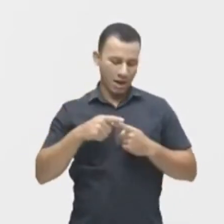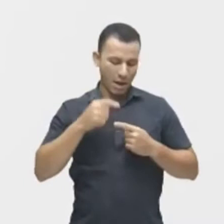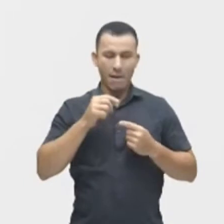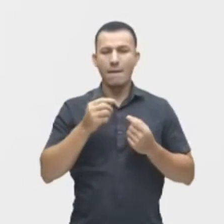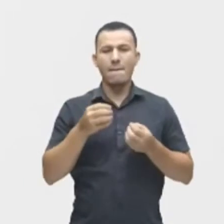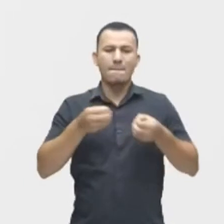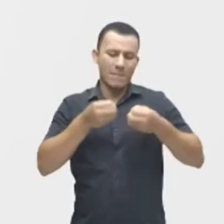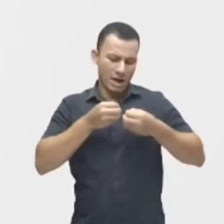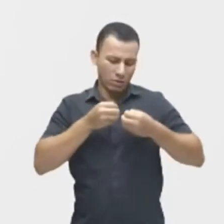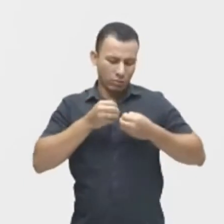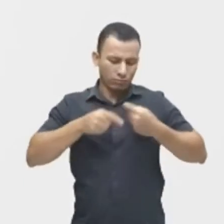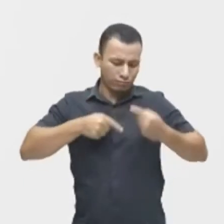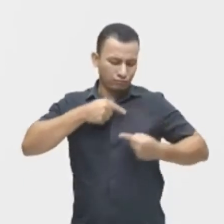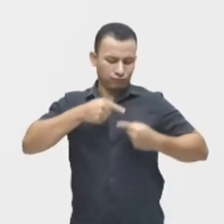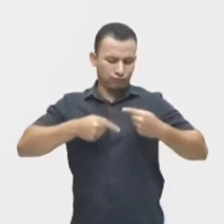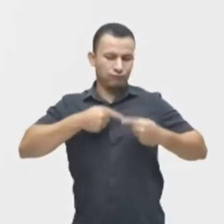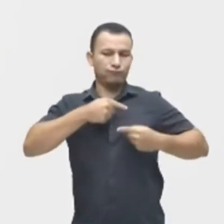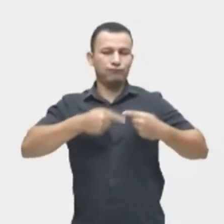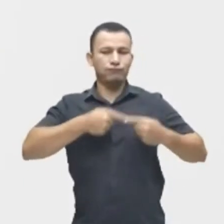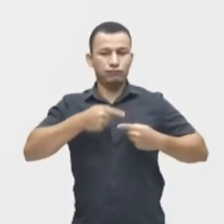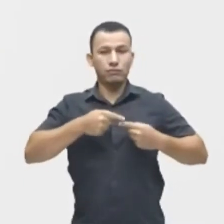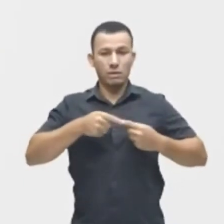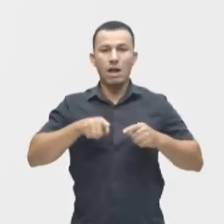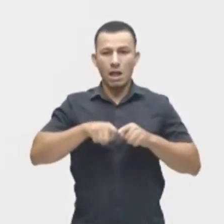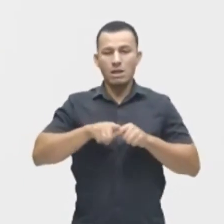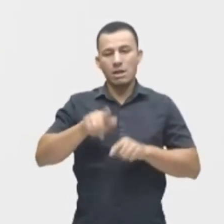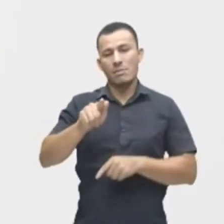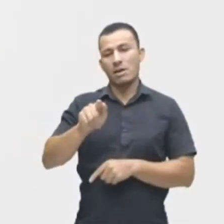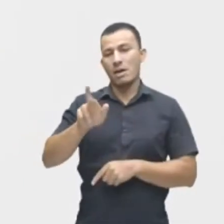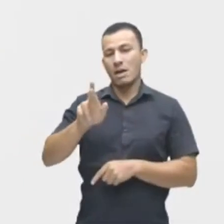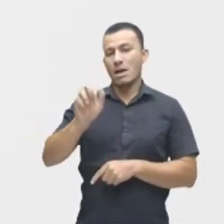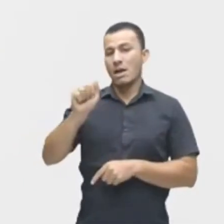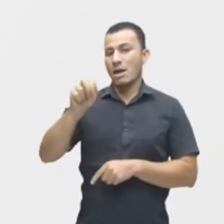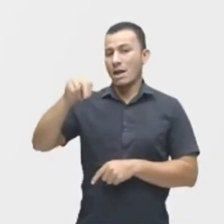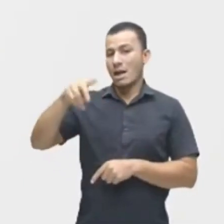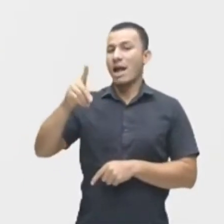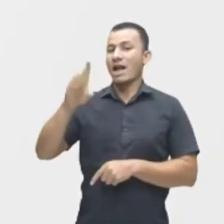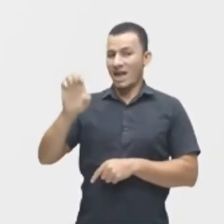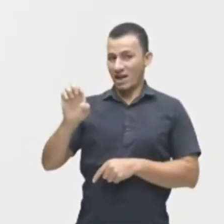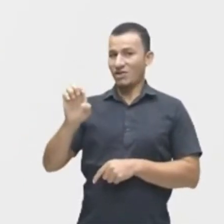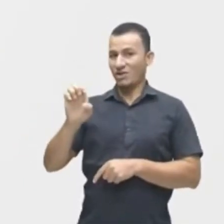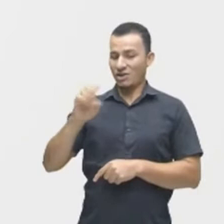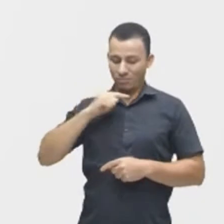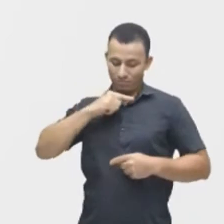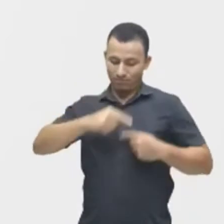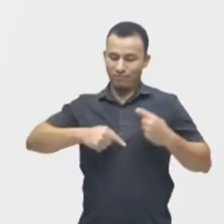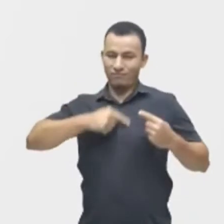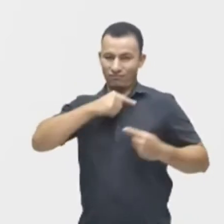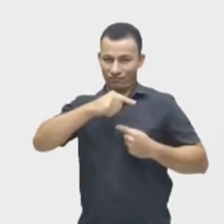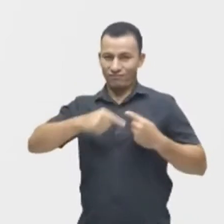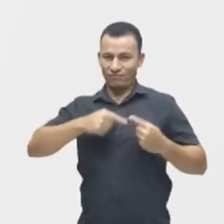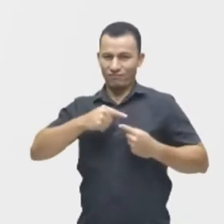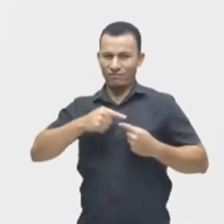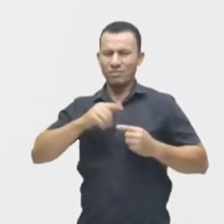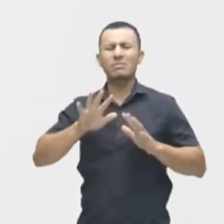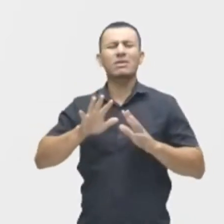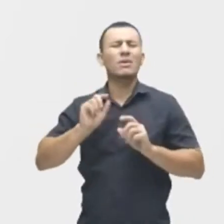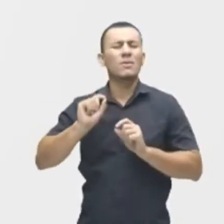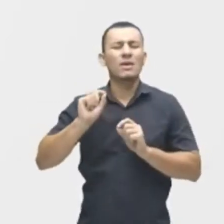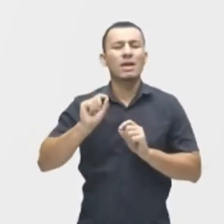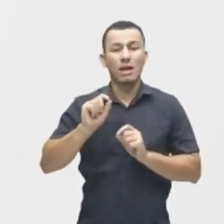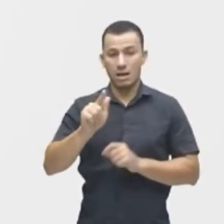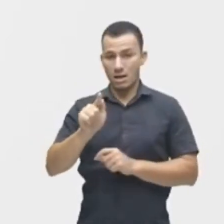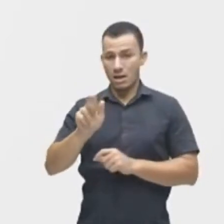bem pequena. Mas nós temos a grande circulação. O que é a grande circulação? É quando o sangue faz